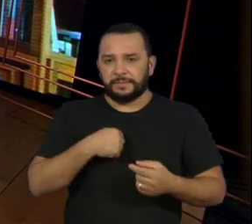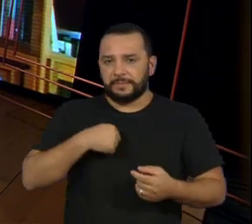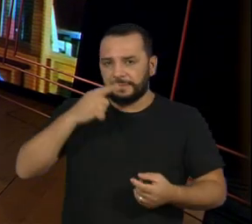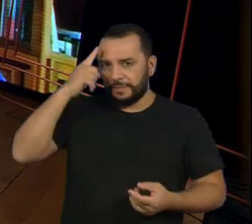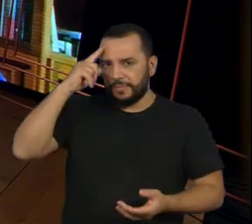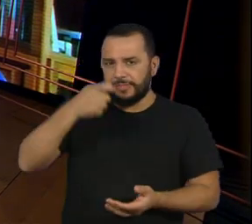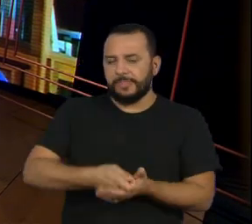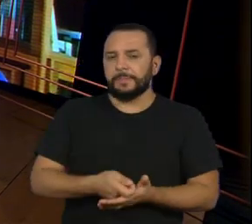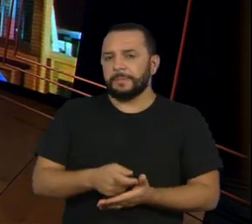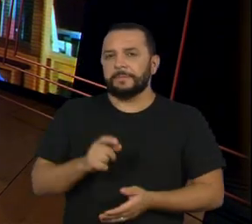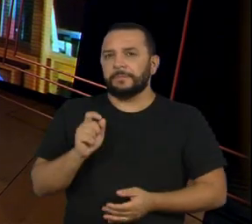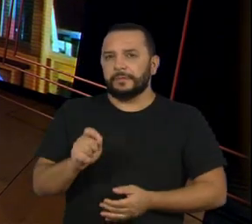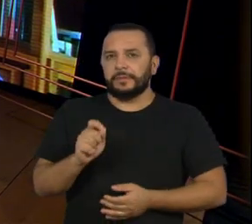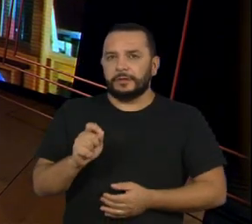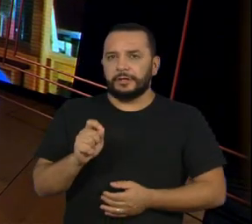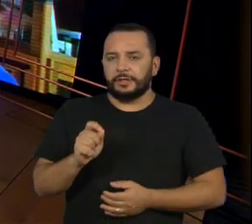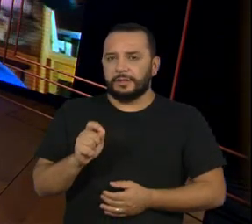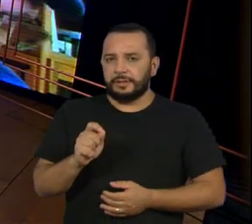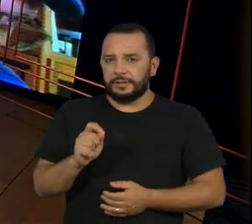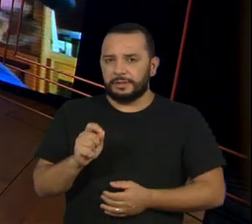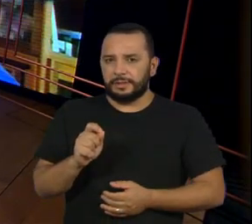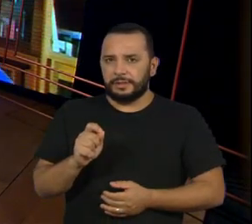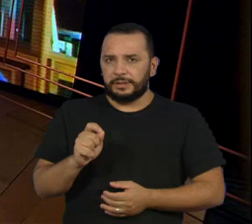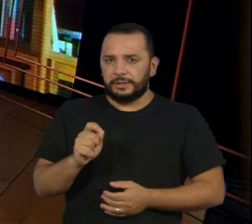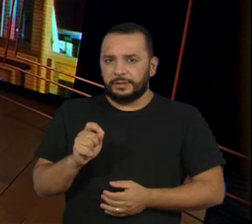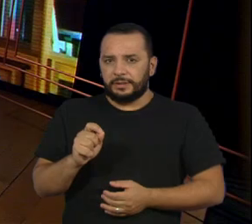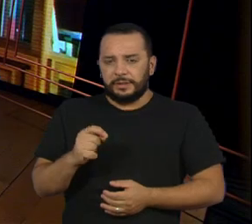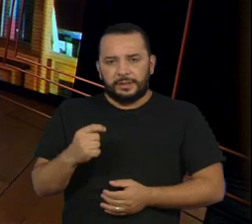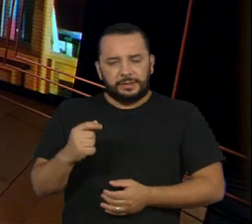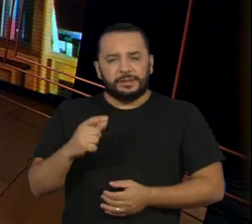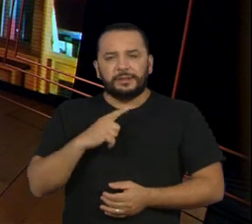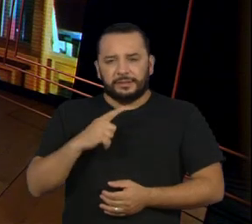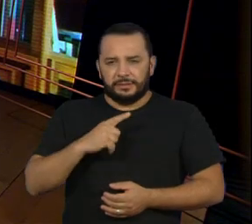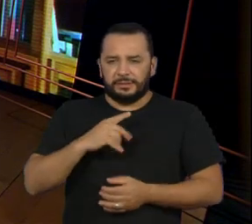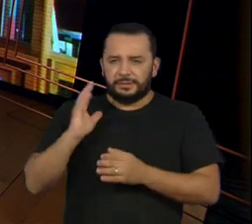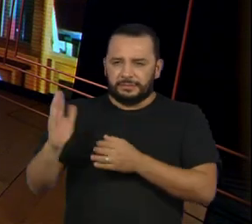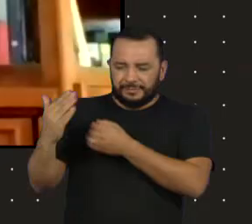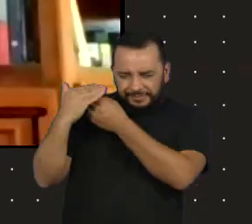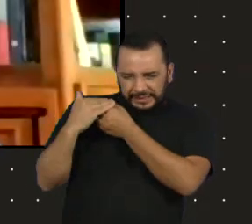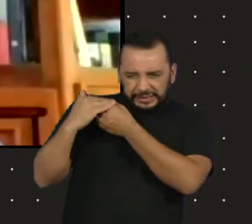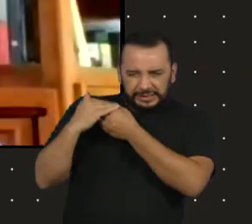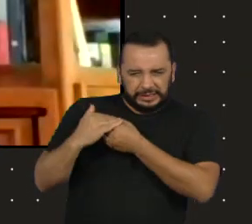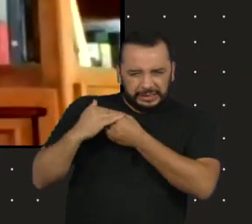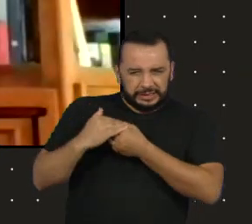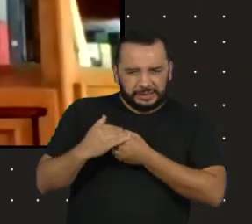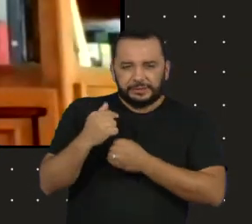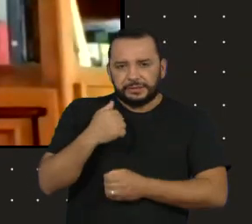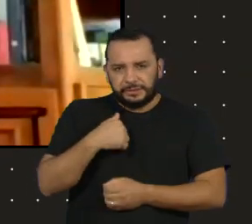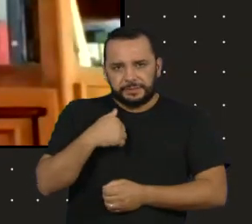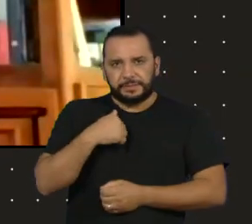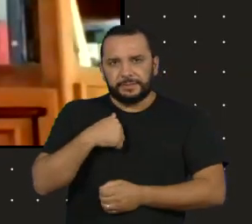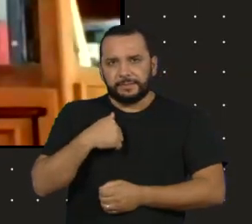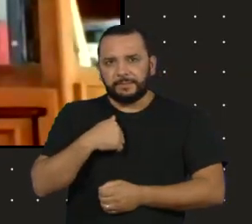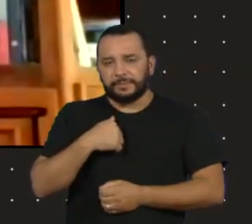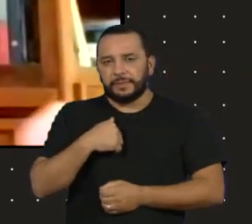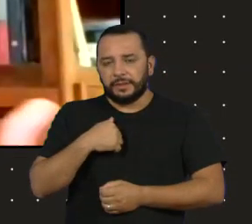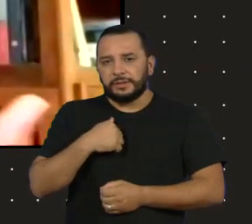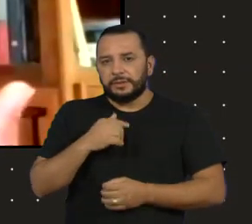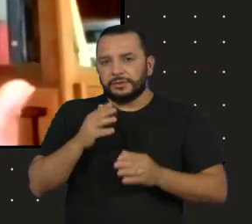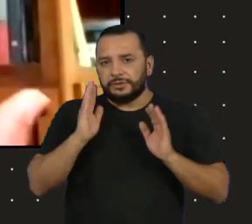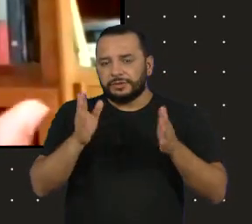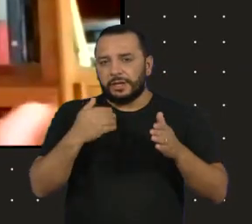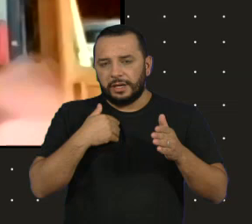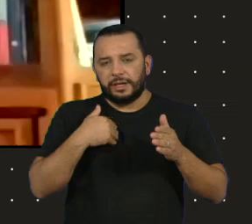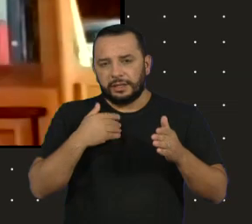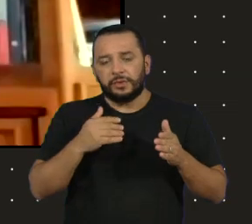eu poderia, numa das suas perseguições, eu, em vez de ir para a minha casa,